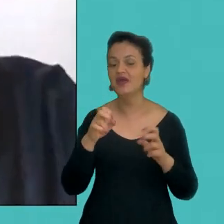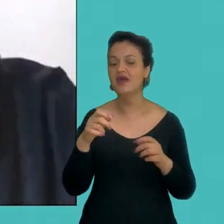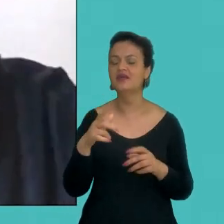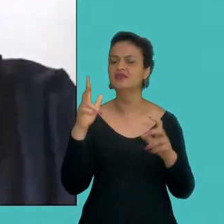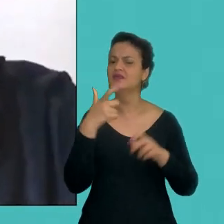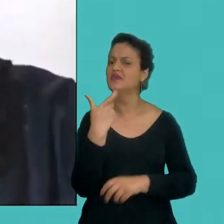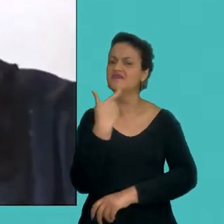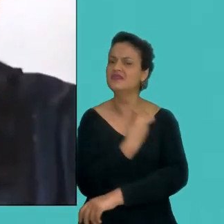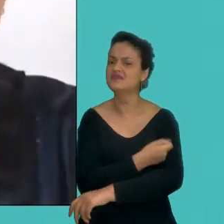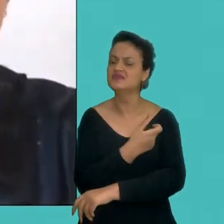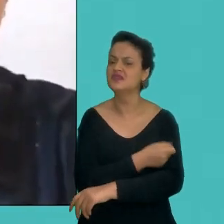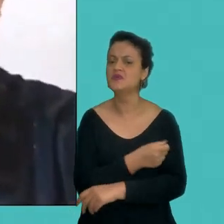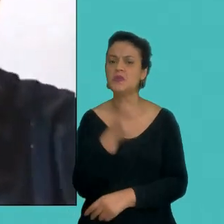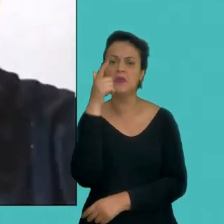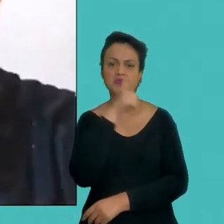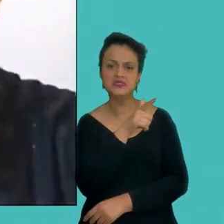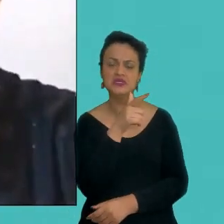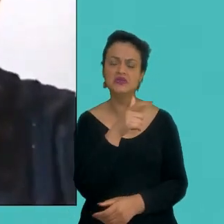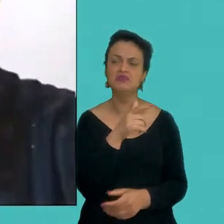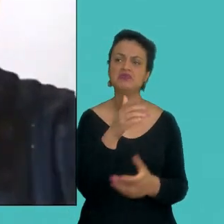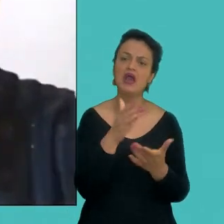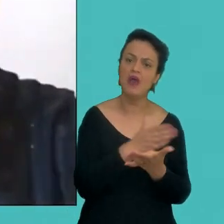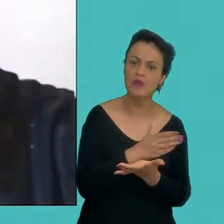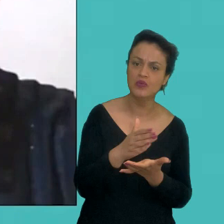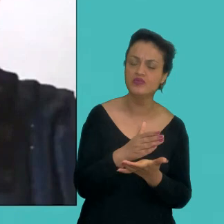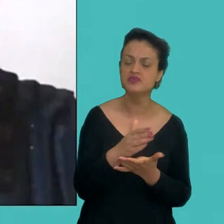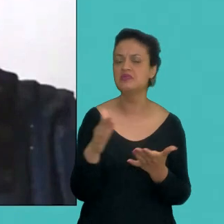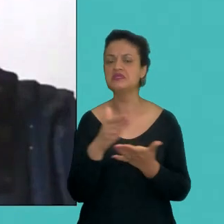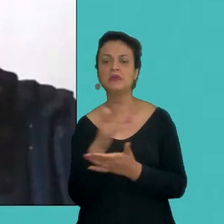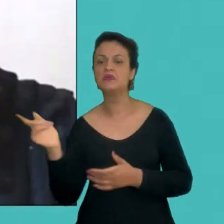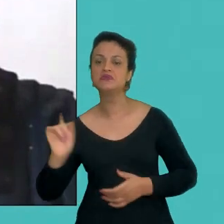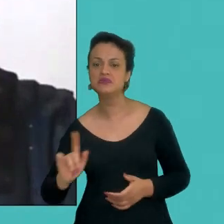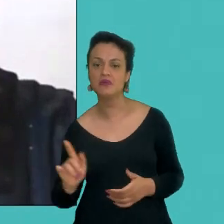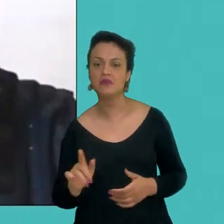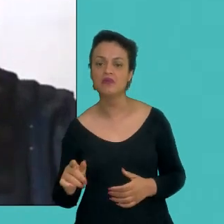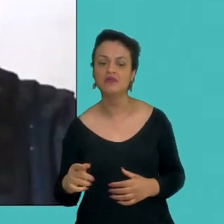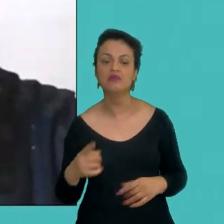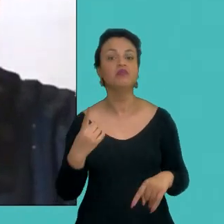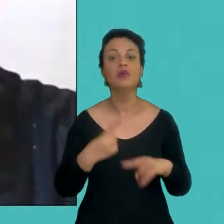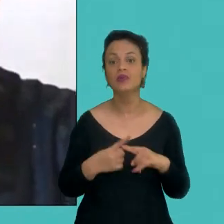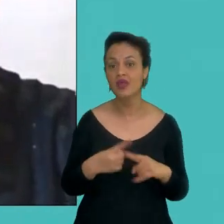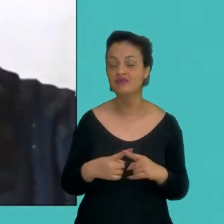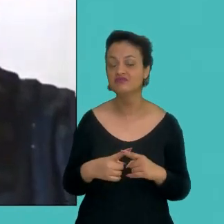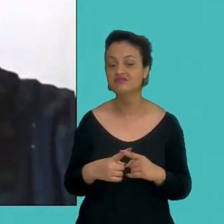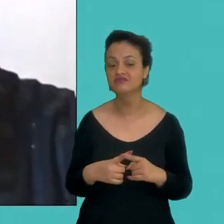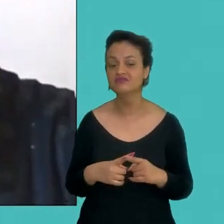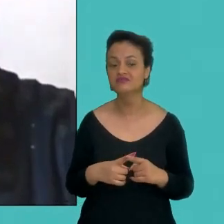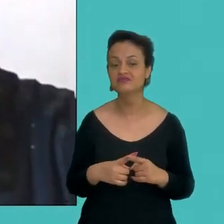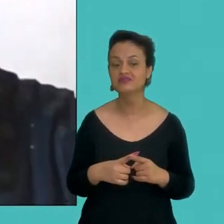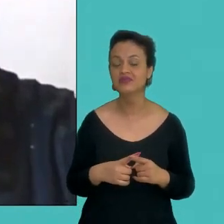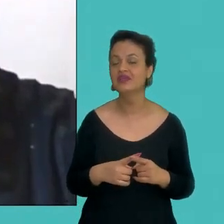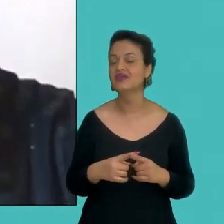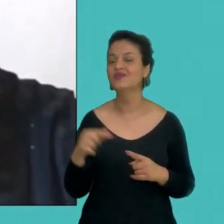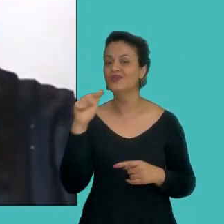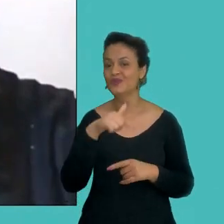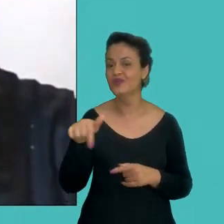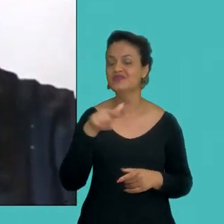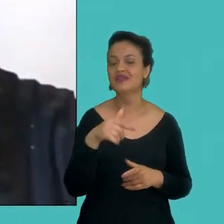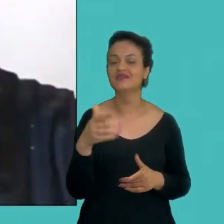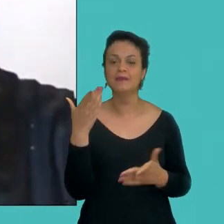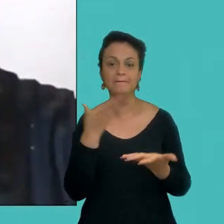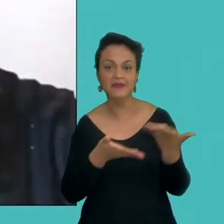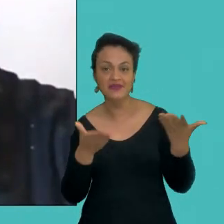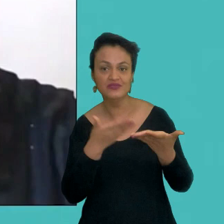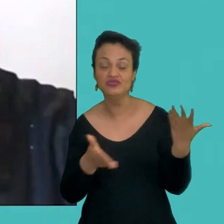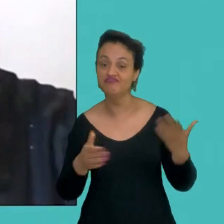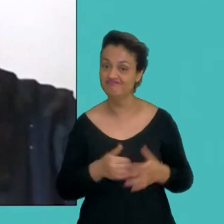Voltamos para a questão, por que a vacinação funciona para alguns e não funciona para outros? Ela está perdendo bastante. E